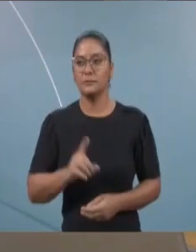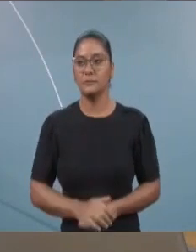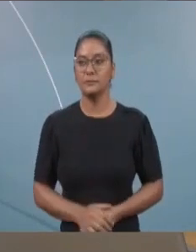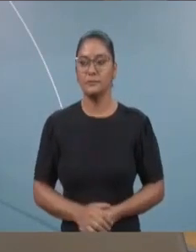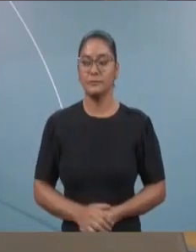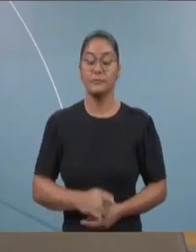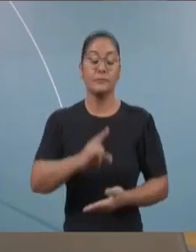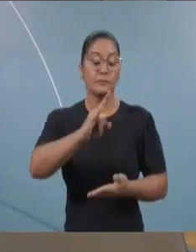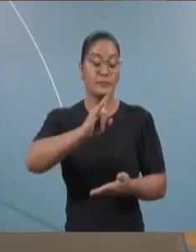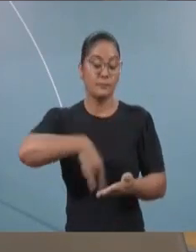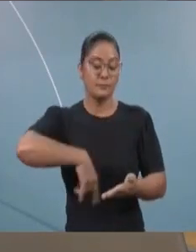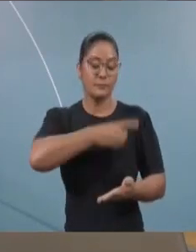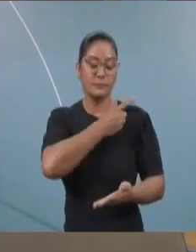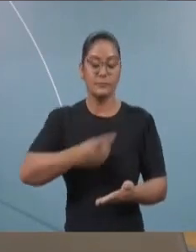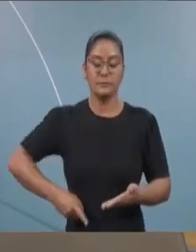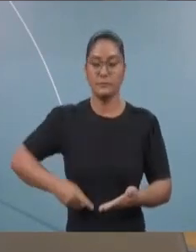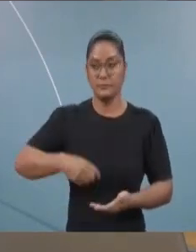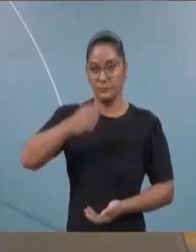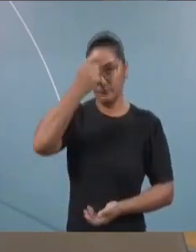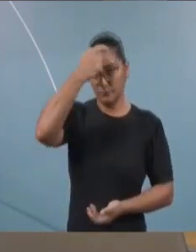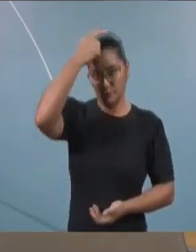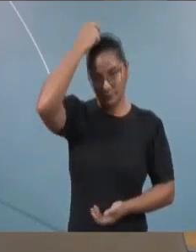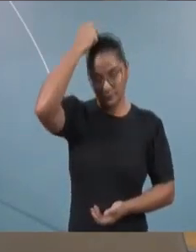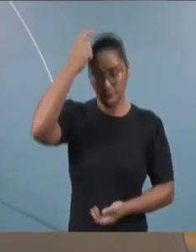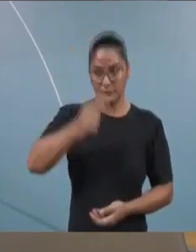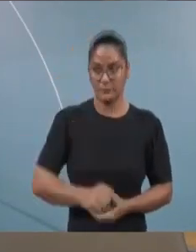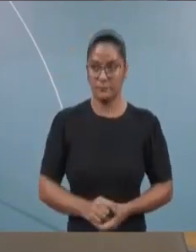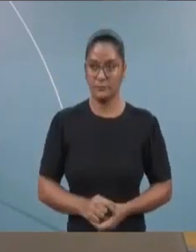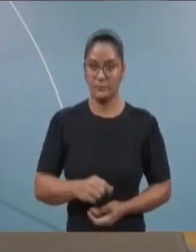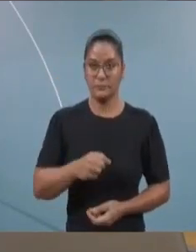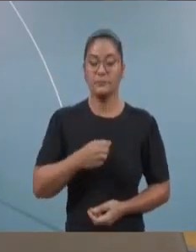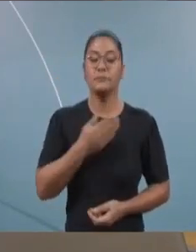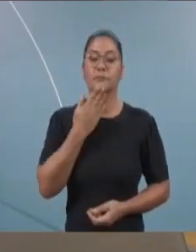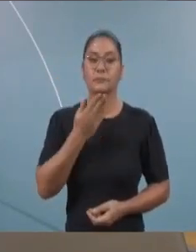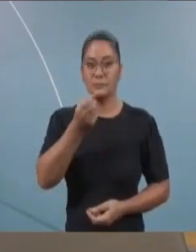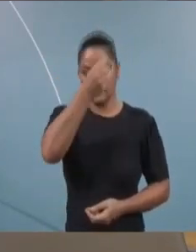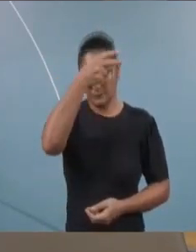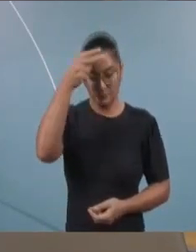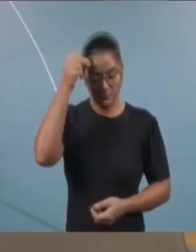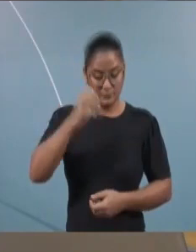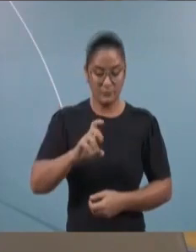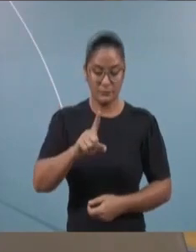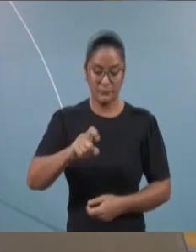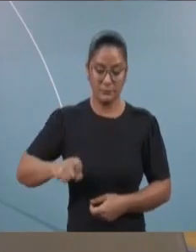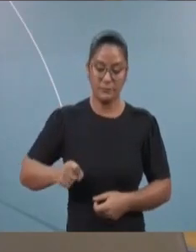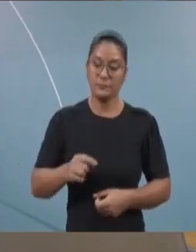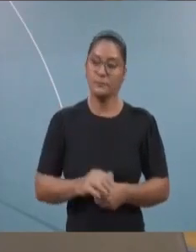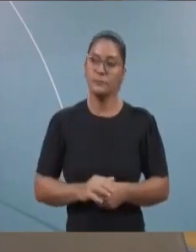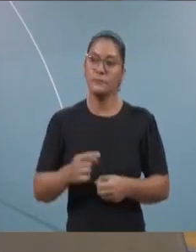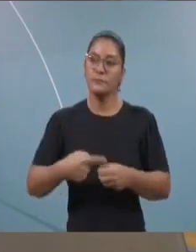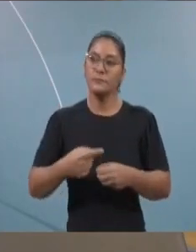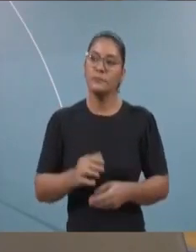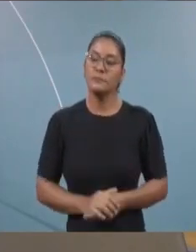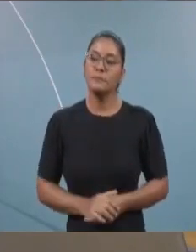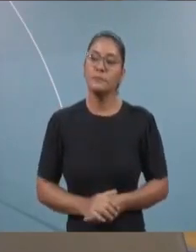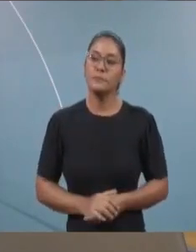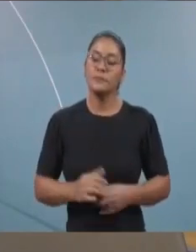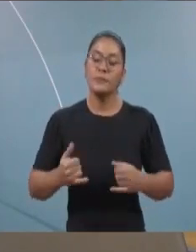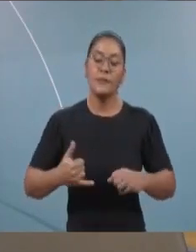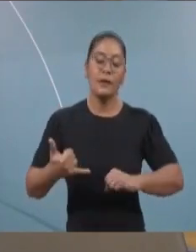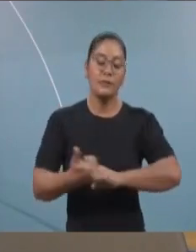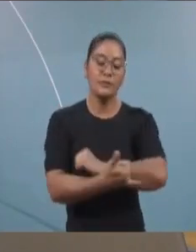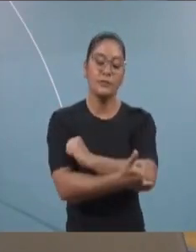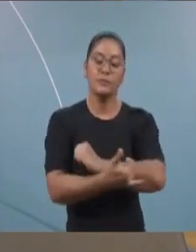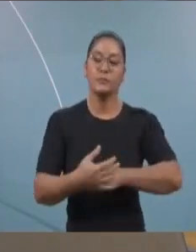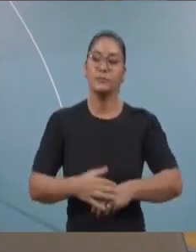deputada eudiane Macedo solicitando a Prefeitura de Extremis através da Secretaria Municipal de infraestrutura que seja realizada a